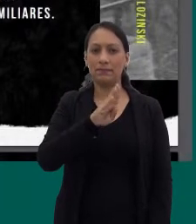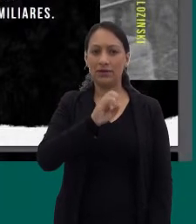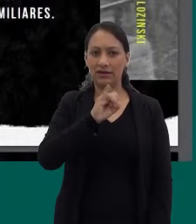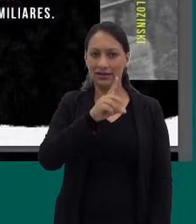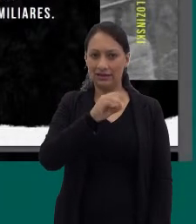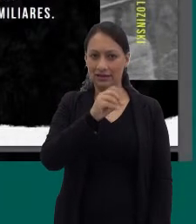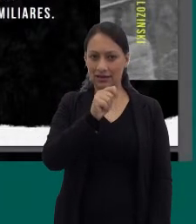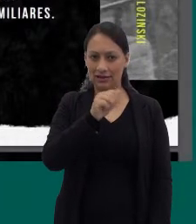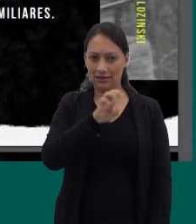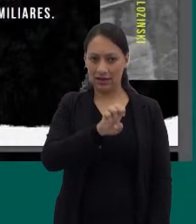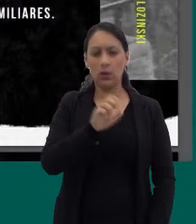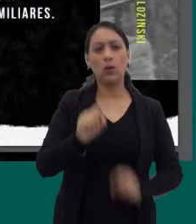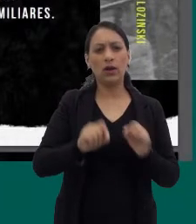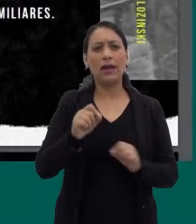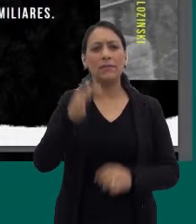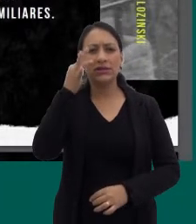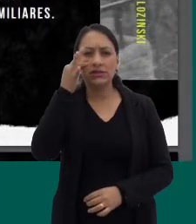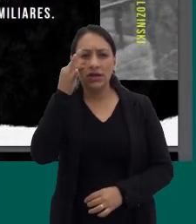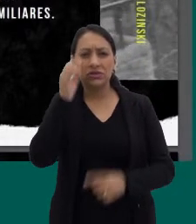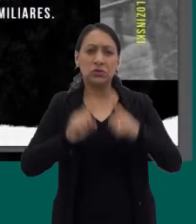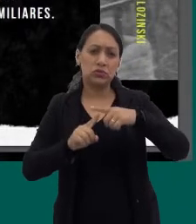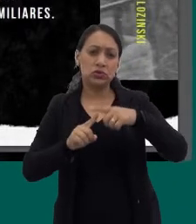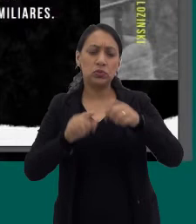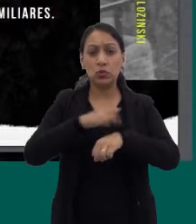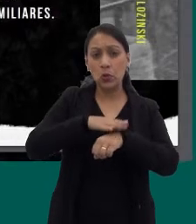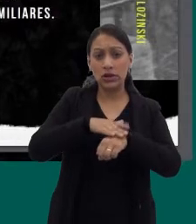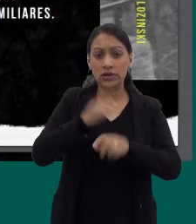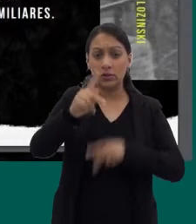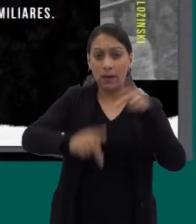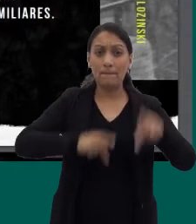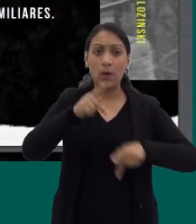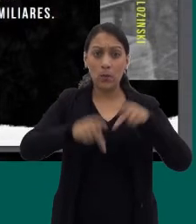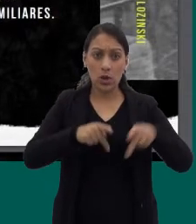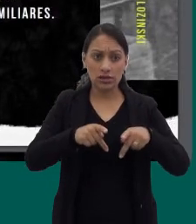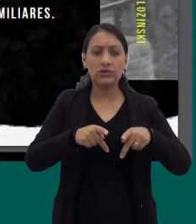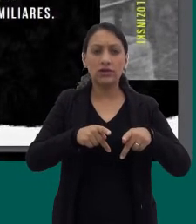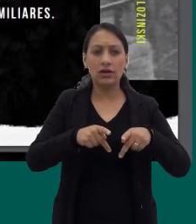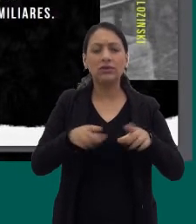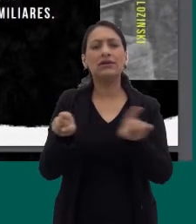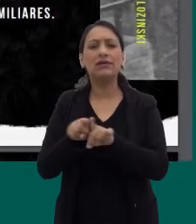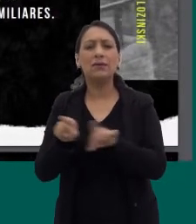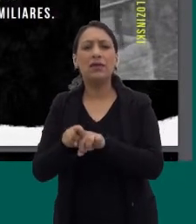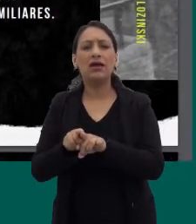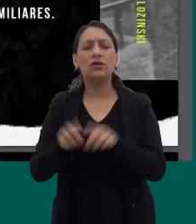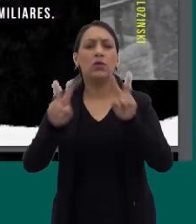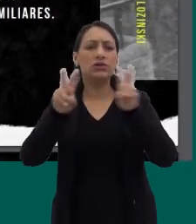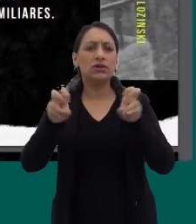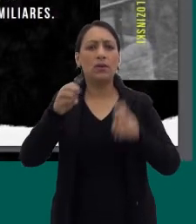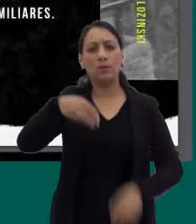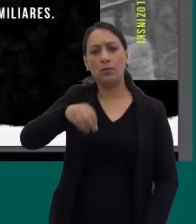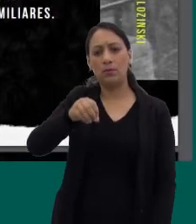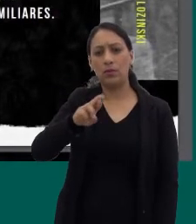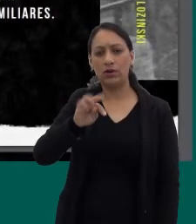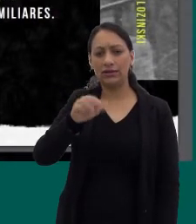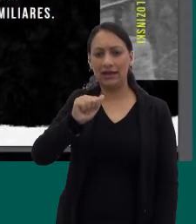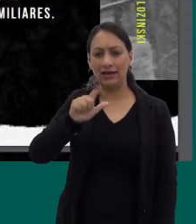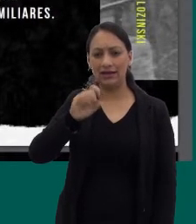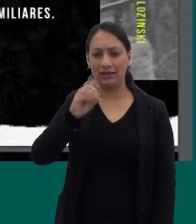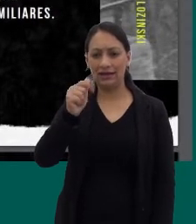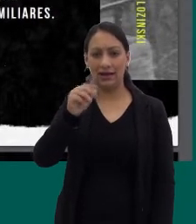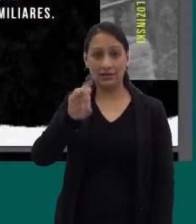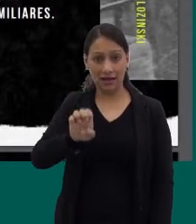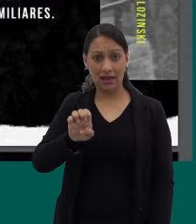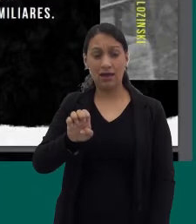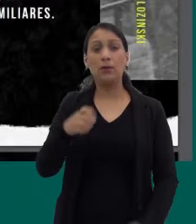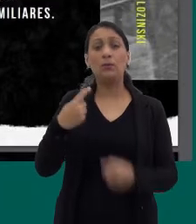de um determinado tipo de doença em uma população, com a questão da mortalidade, né? Que é uma estatística sobre as